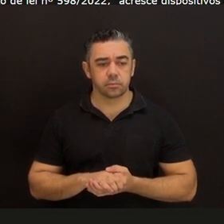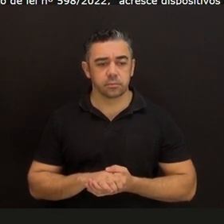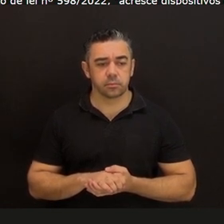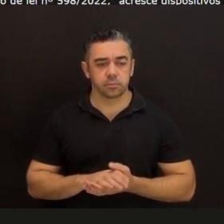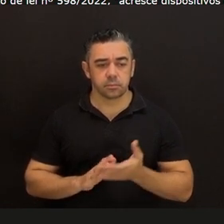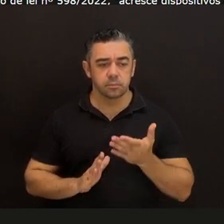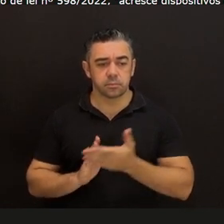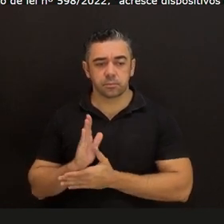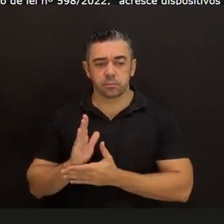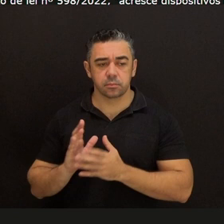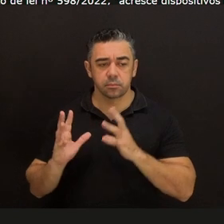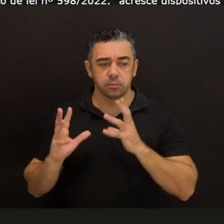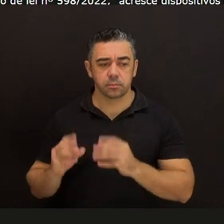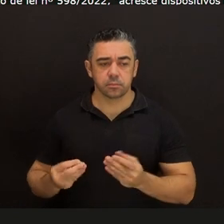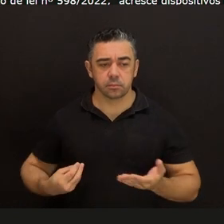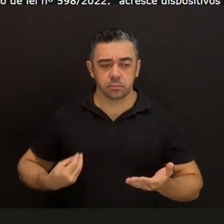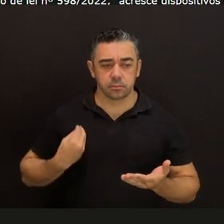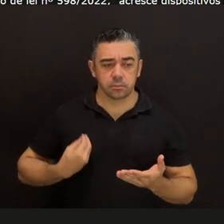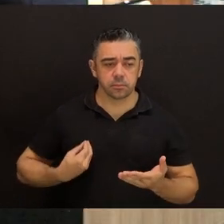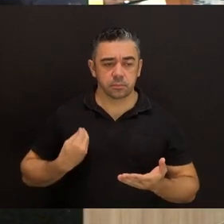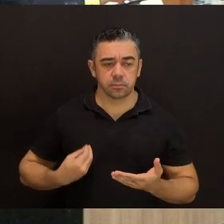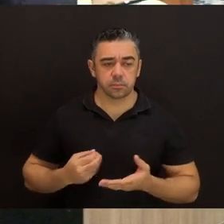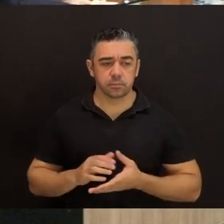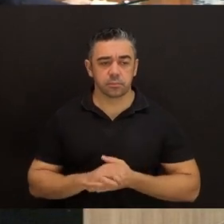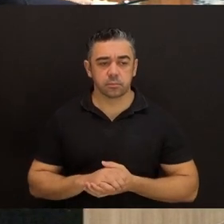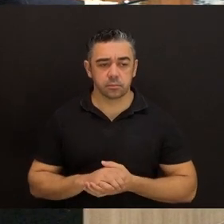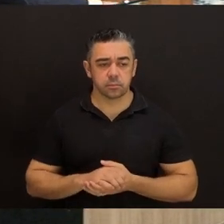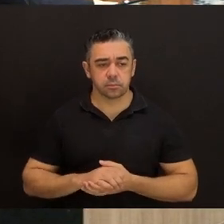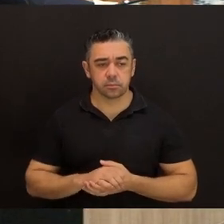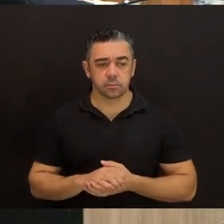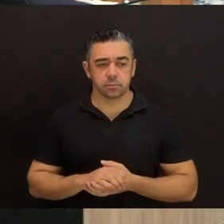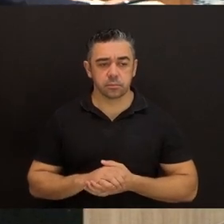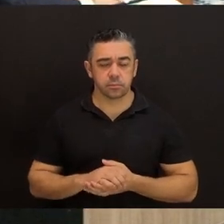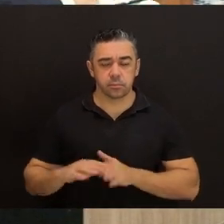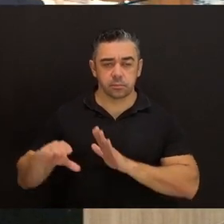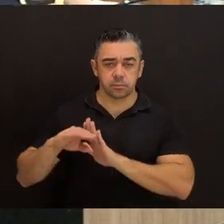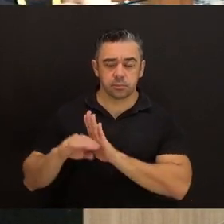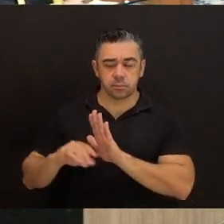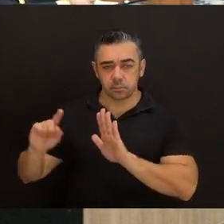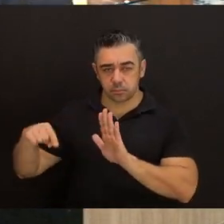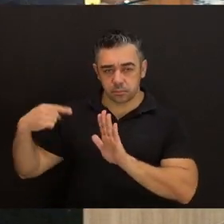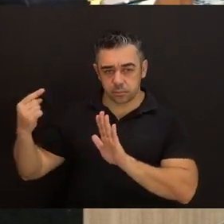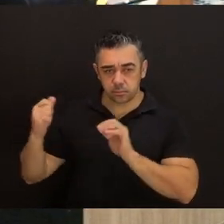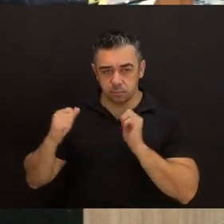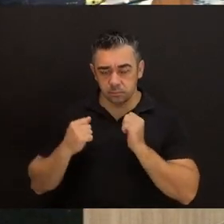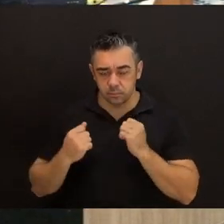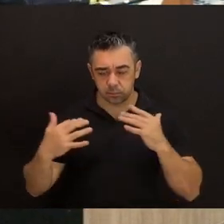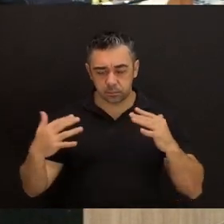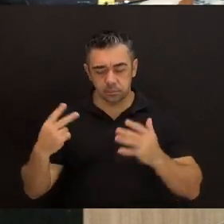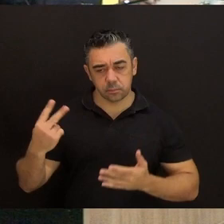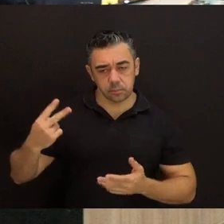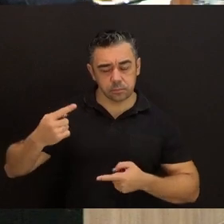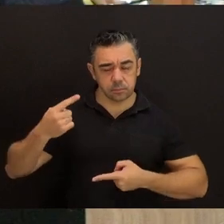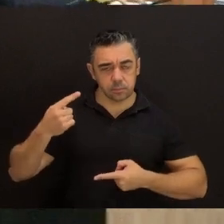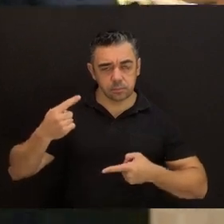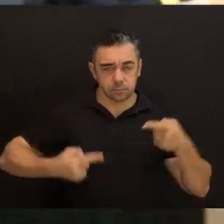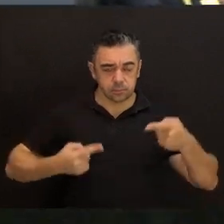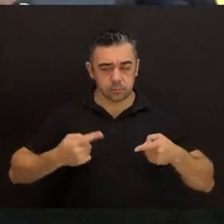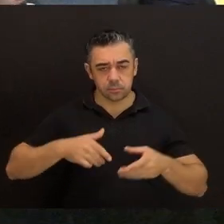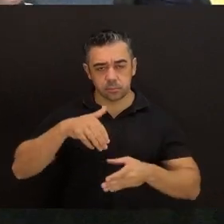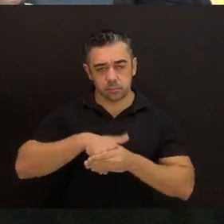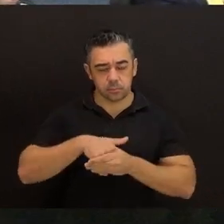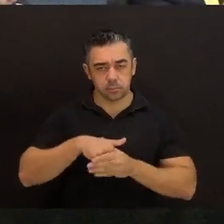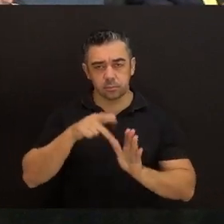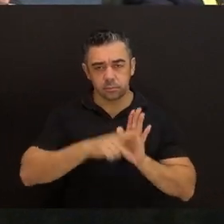aprovado pela unanimidade dos Presentes ordem do dia da próxima sessão segundo turno de discussão e votação dos